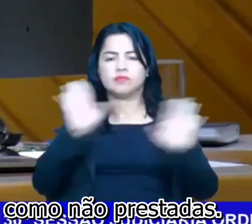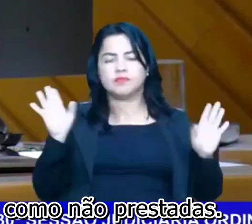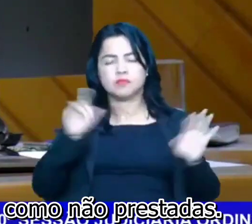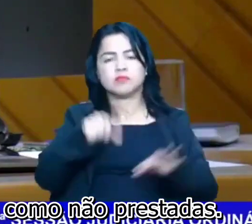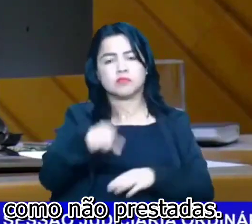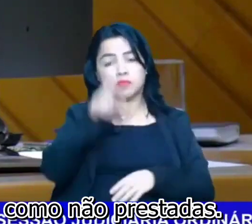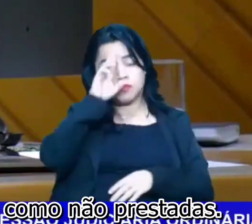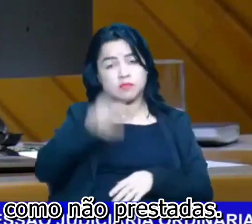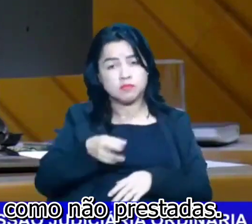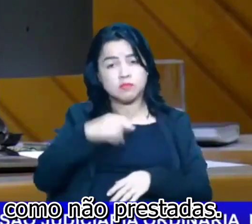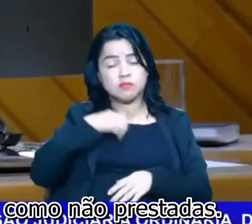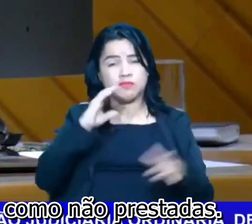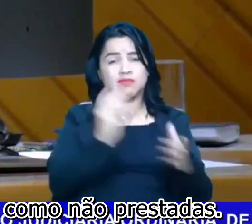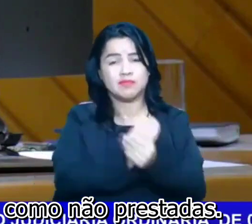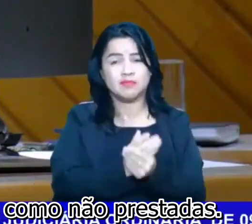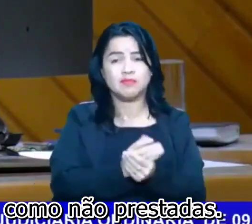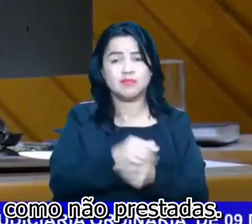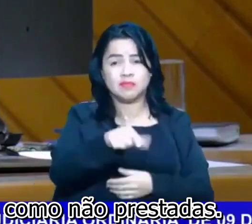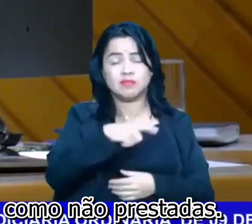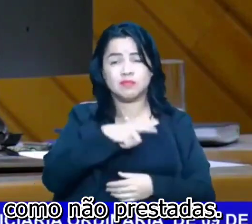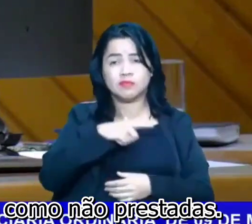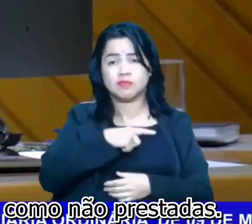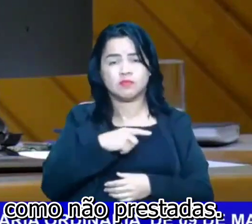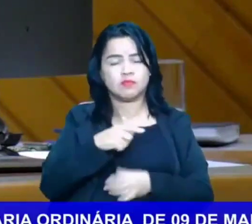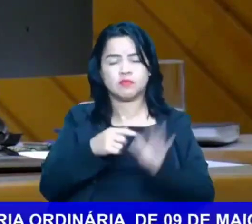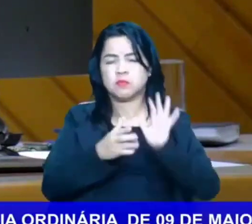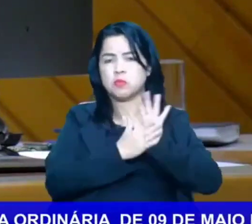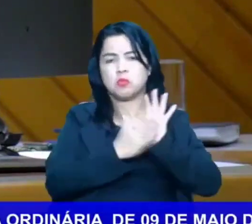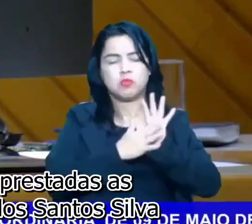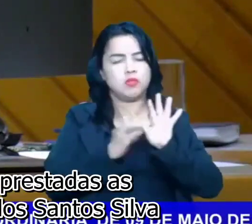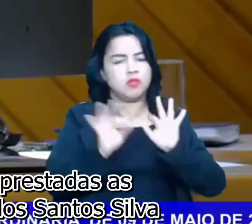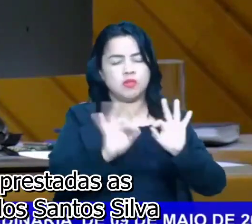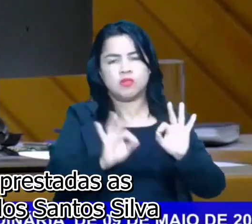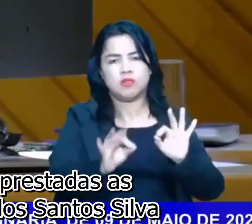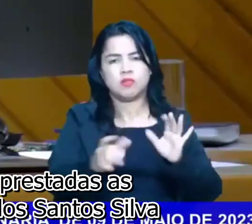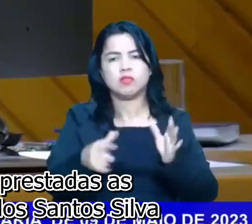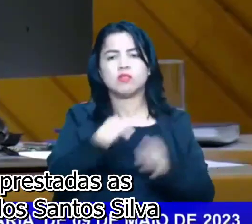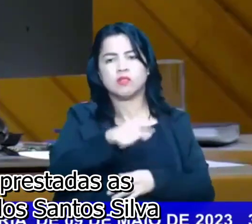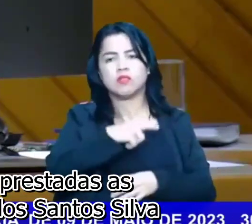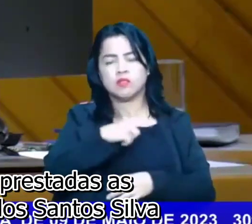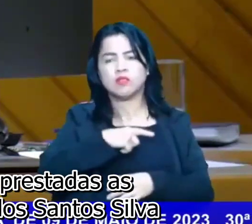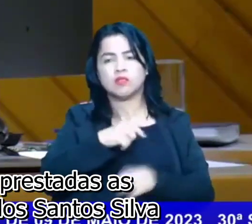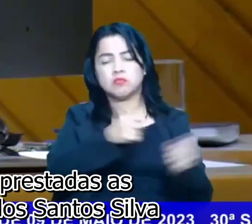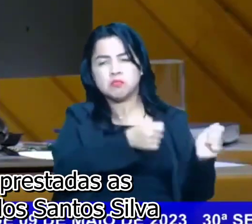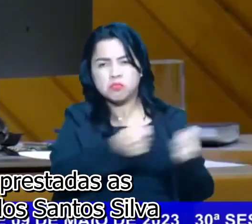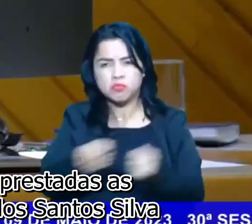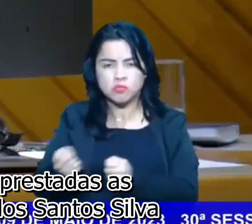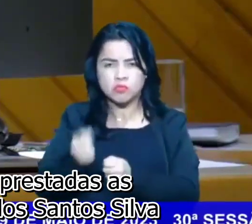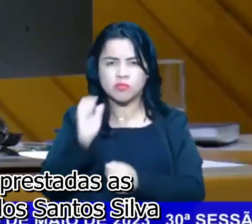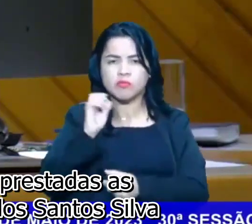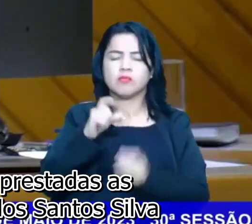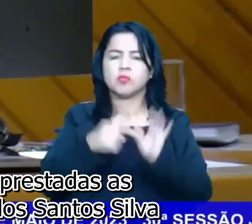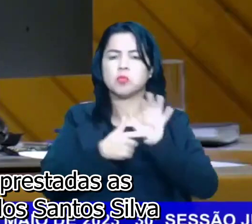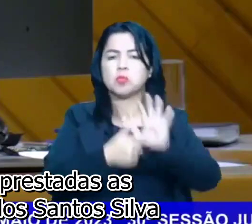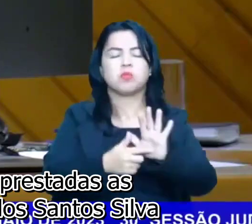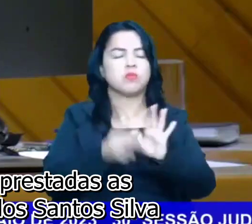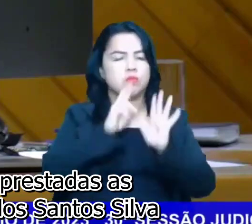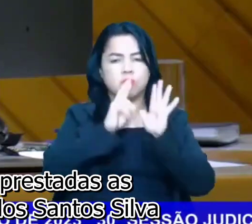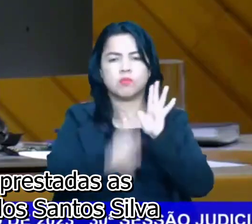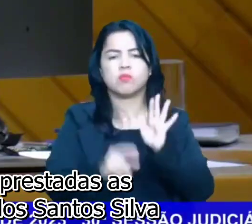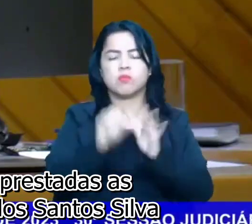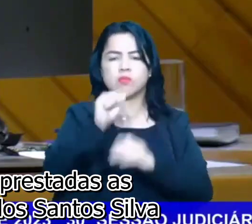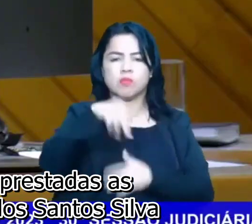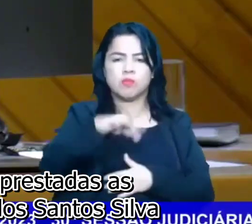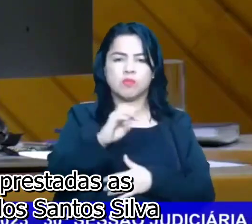essa razão, o julgamento das contas, elas se dão como não prestadas. E, então, é nesse contexto que eu julgo como não prestadas as contas de Antônio